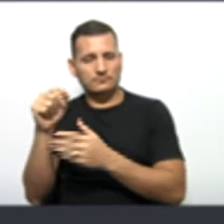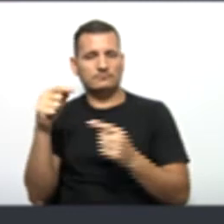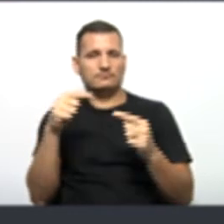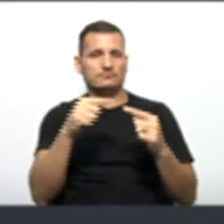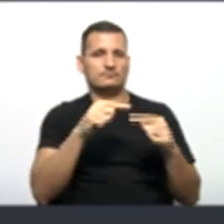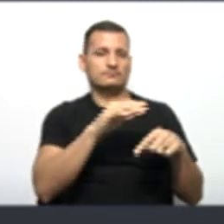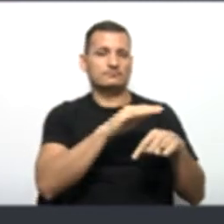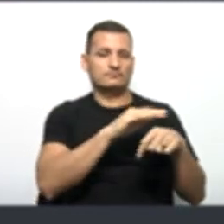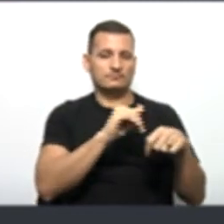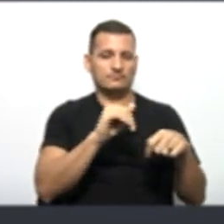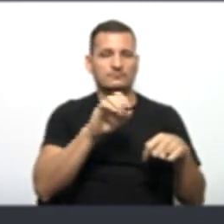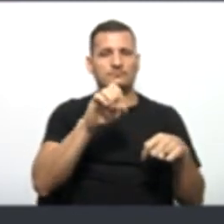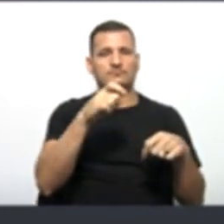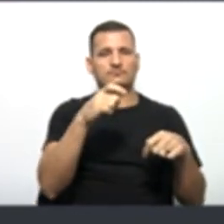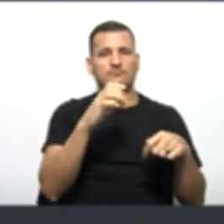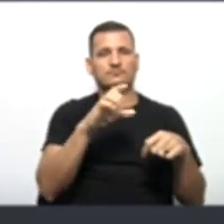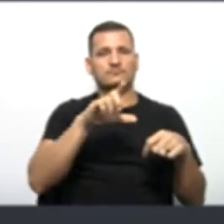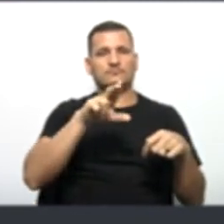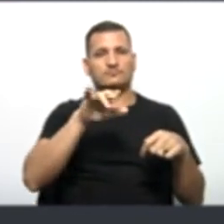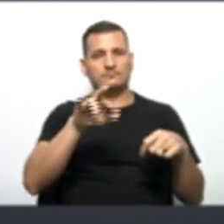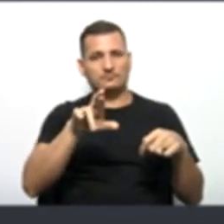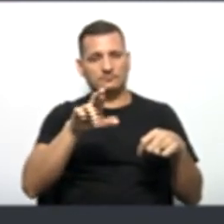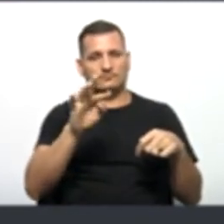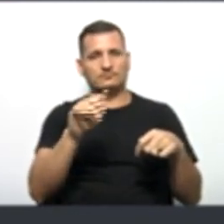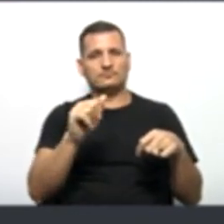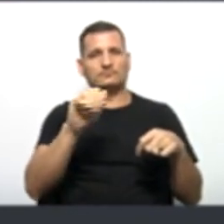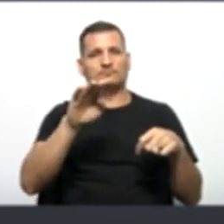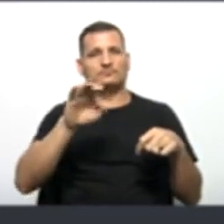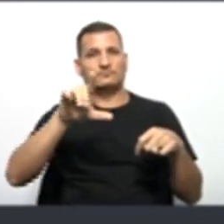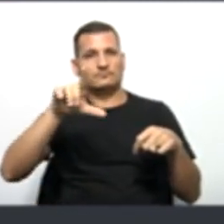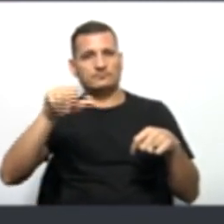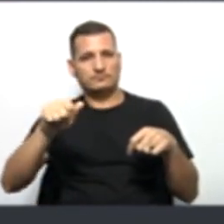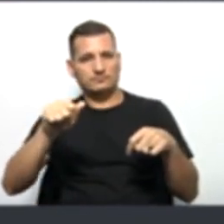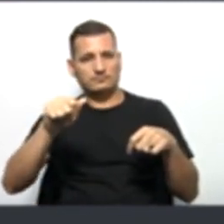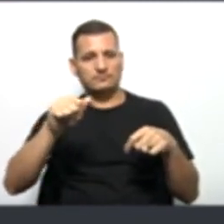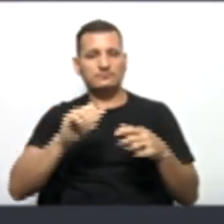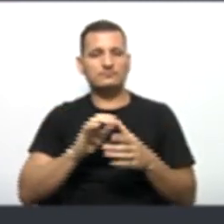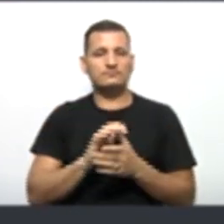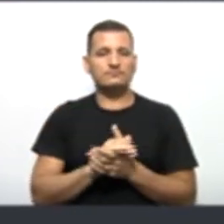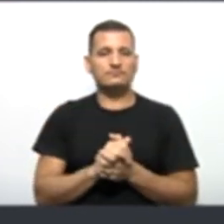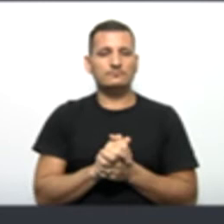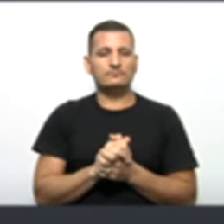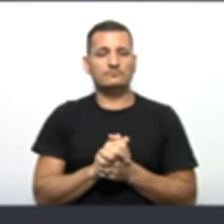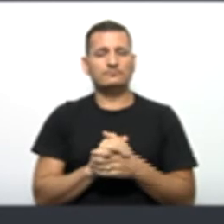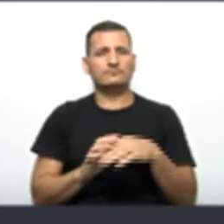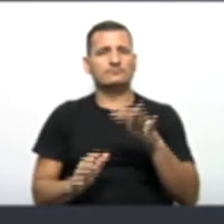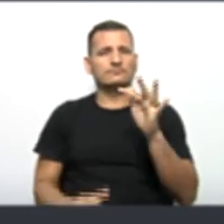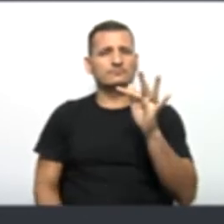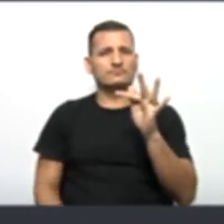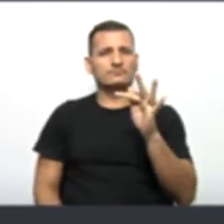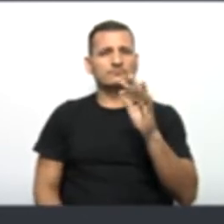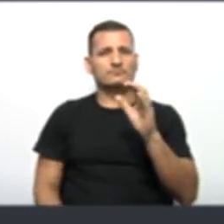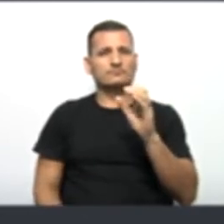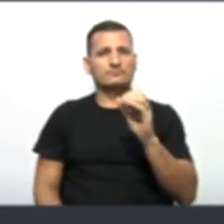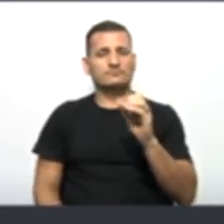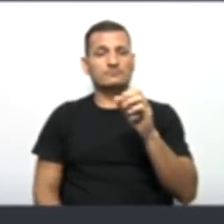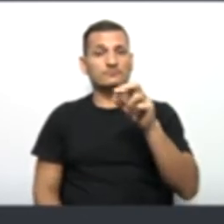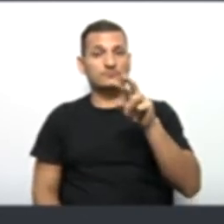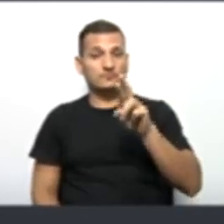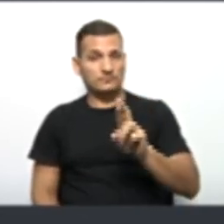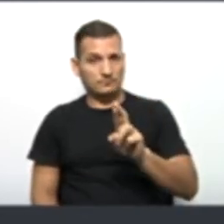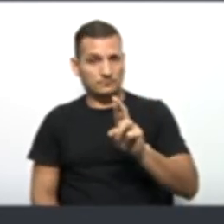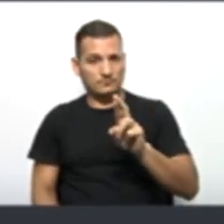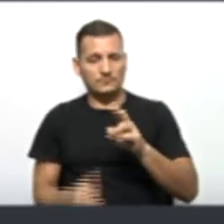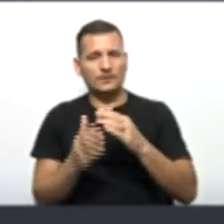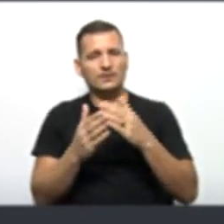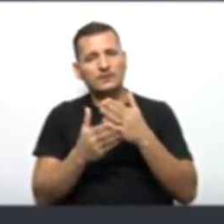que é o que esse url for faz né o for ele direciona o caminho que vai ser seguido aqui